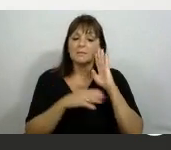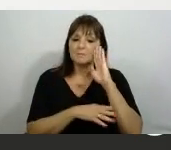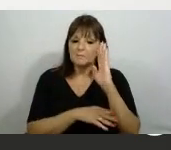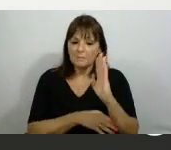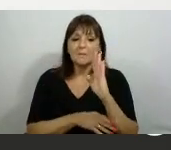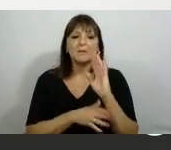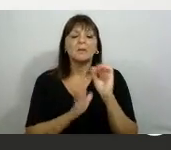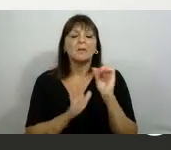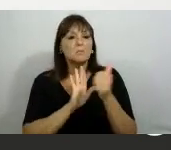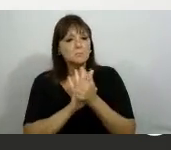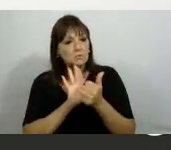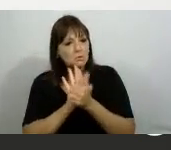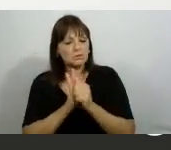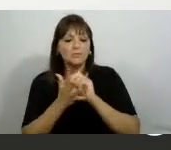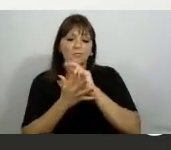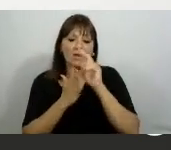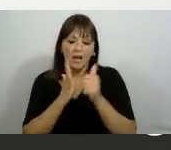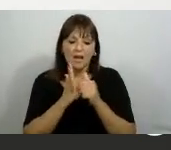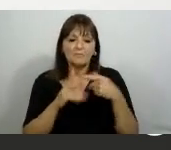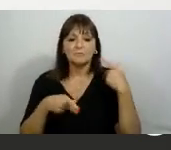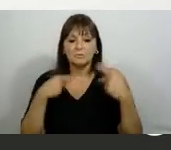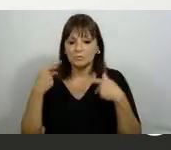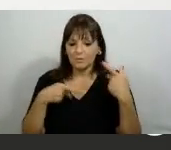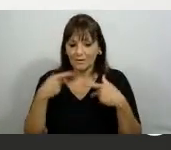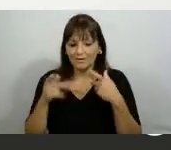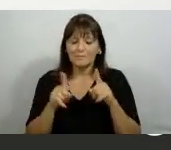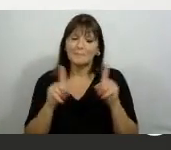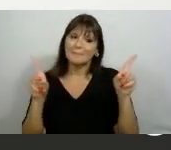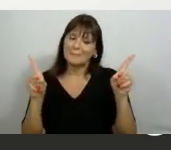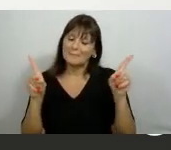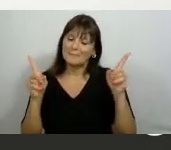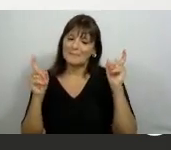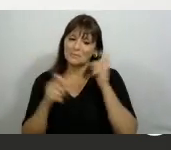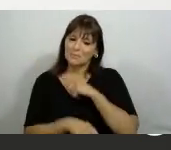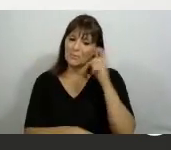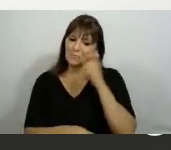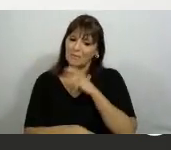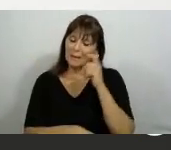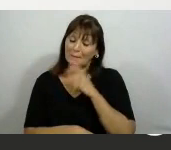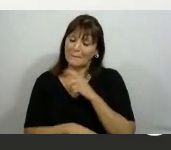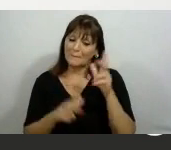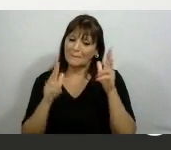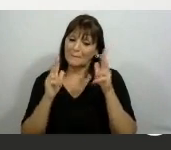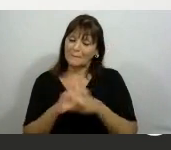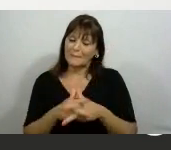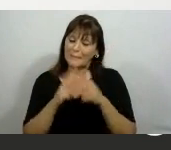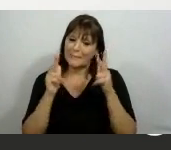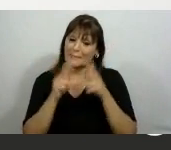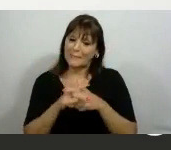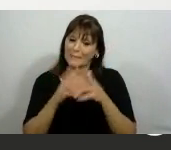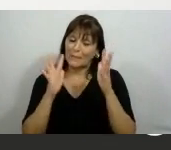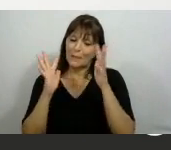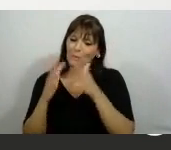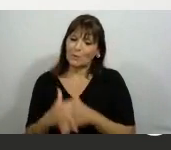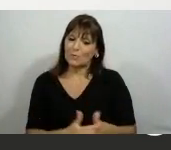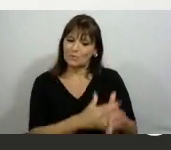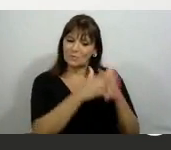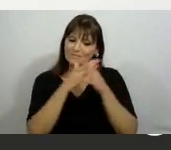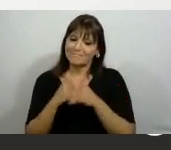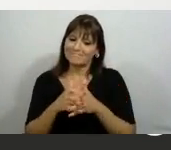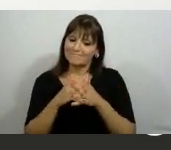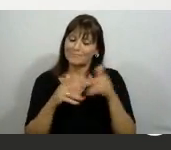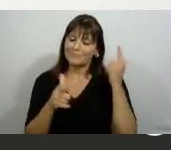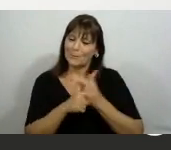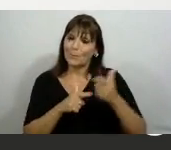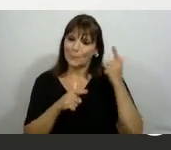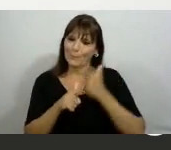dessa novela, uma novela tem muita treta, gente. Uma novela é sofrimento até o último capítulo. O bonzinho da